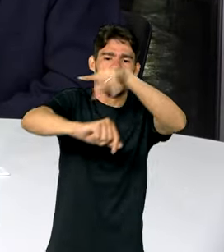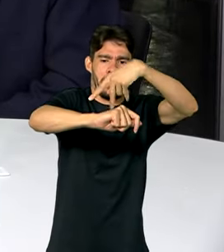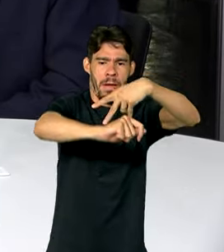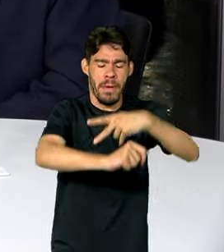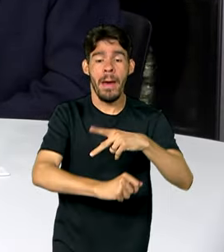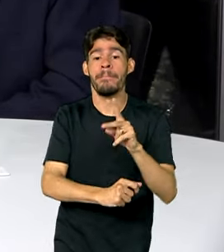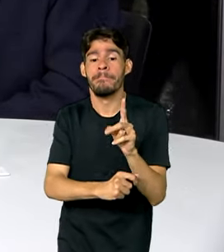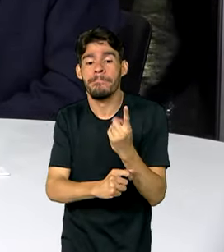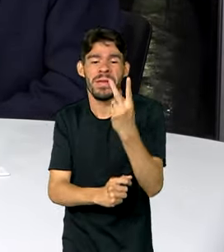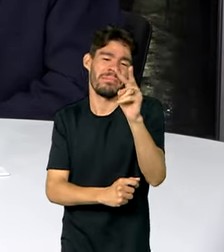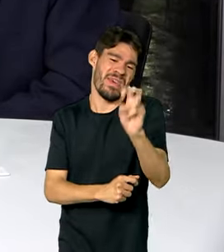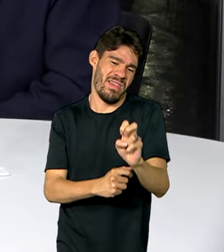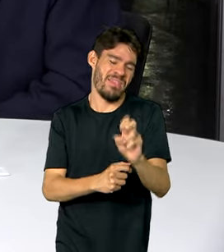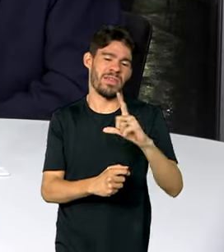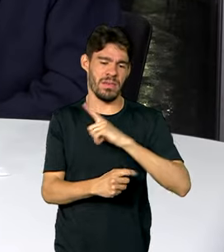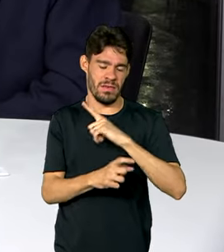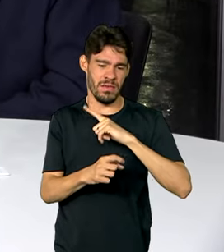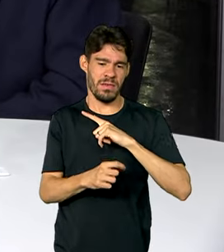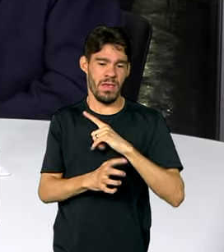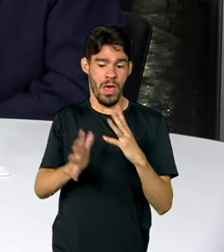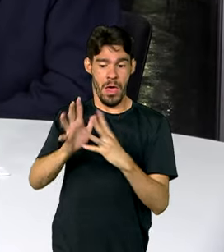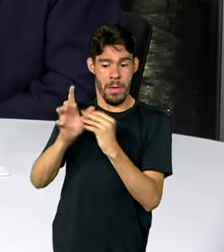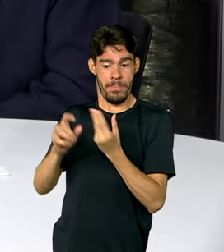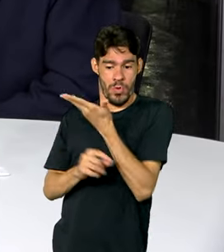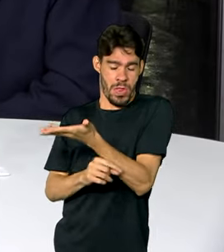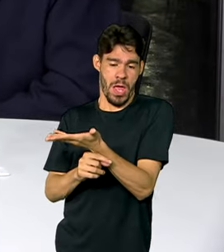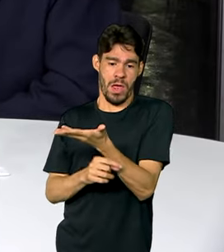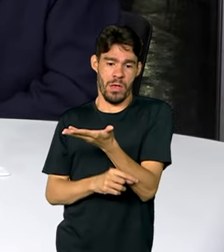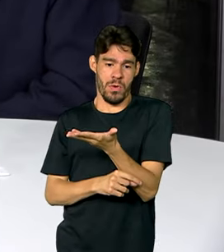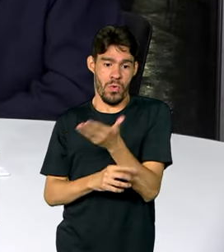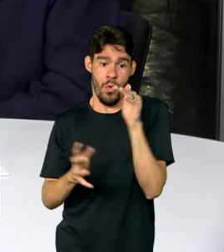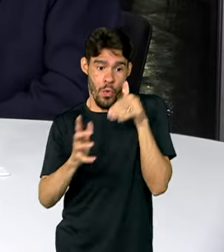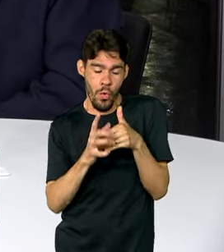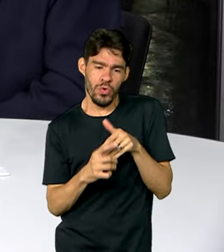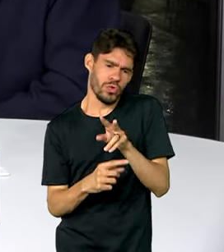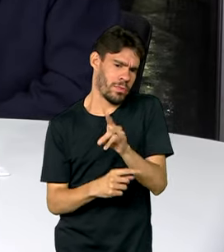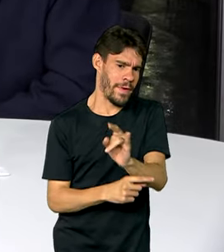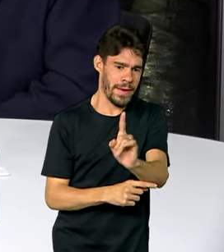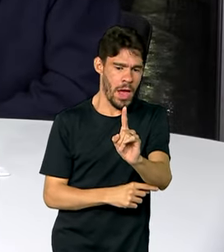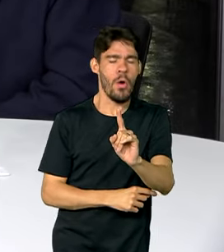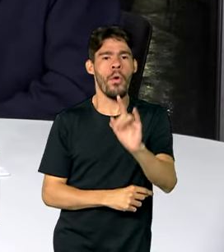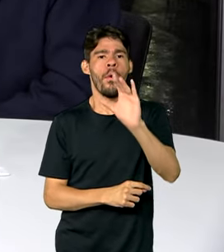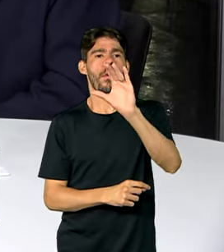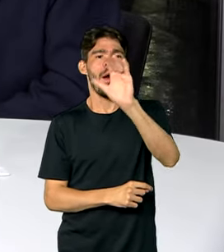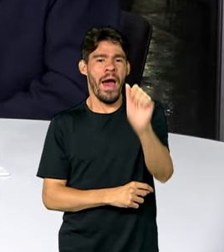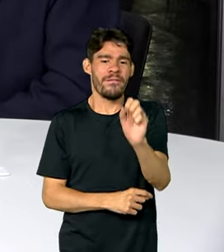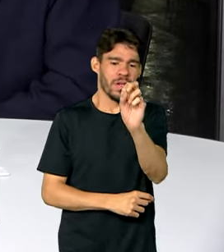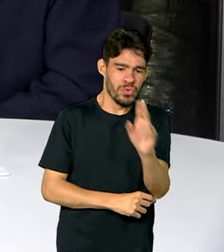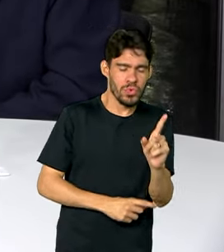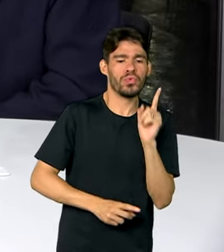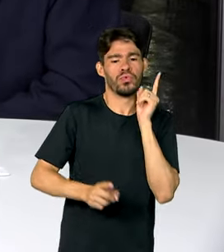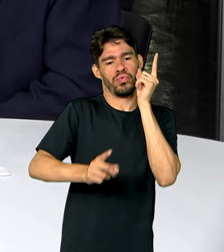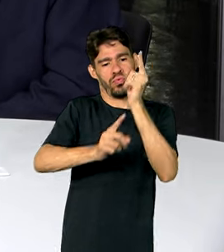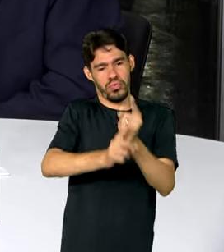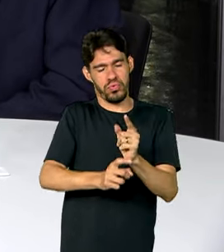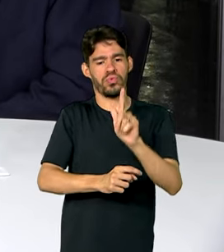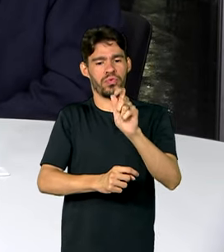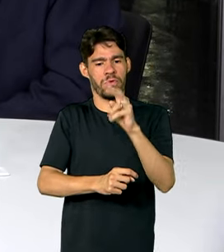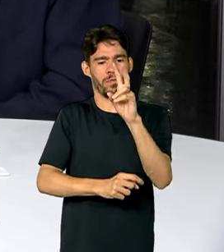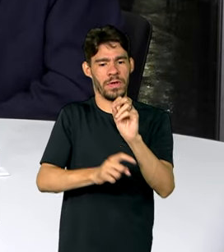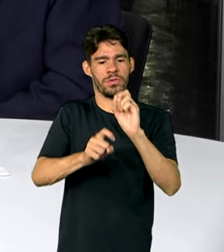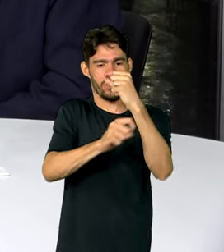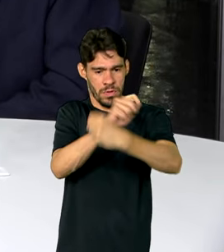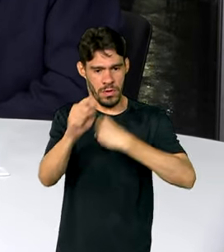a primeira vez que acontece nesse formato, mas não será a última. A África do Sul, que vai receber o encontro do G20 no ano que